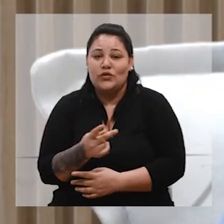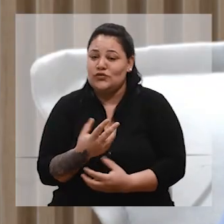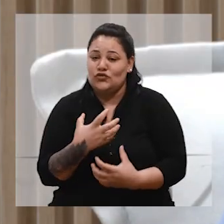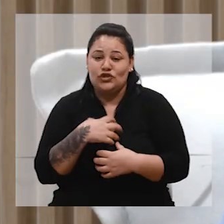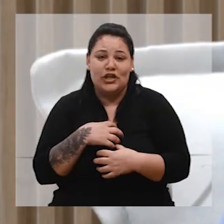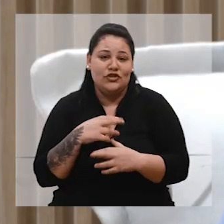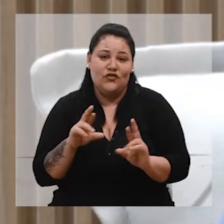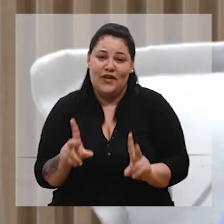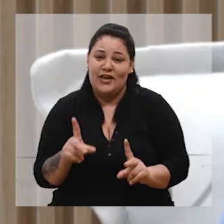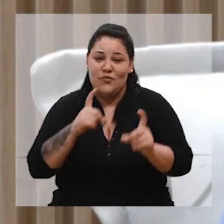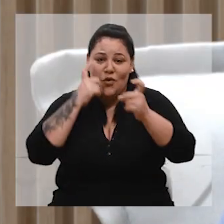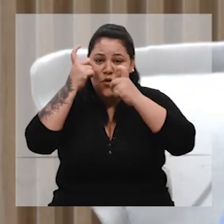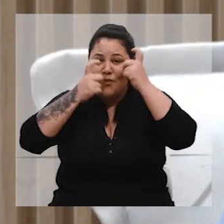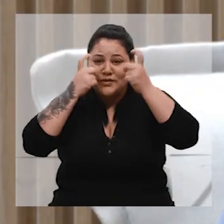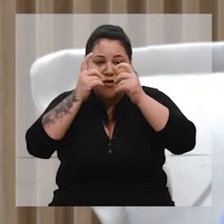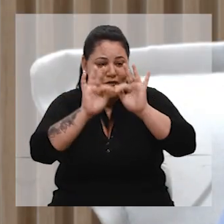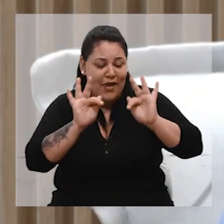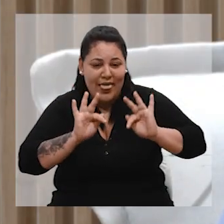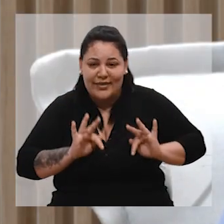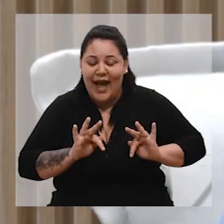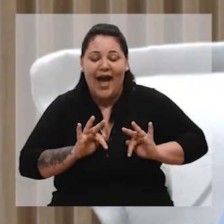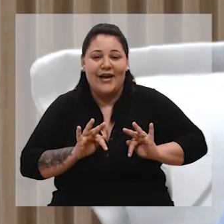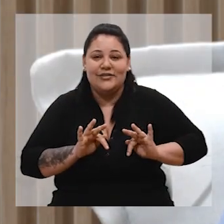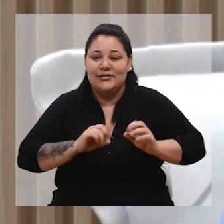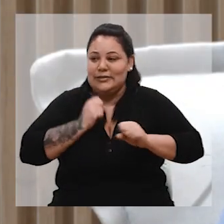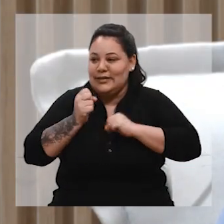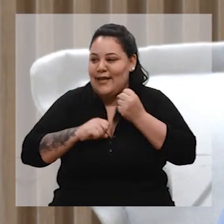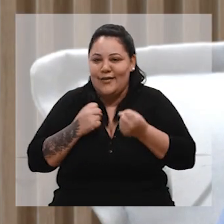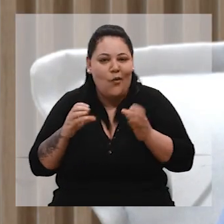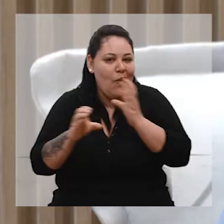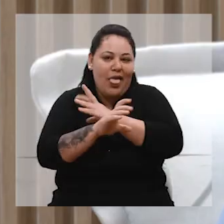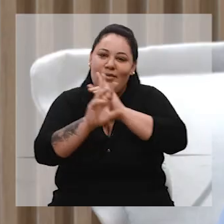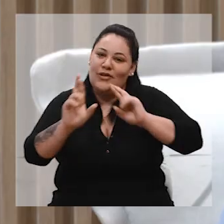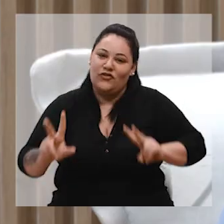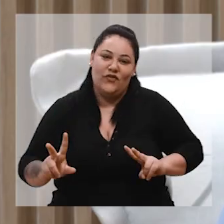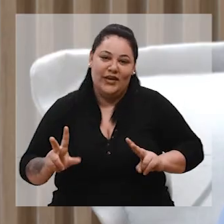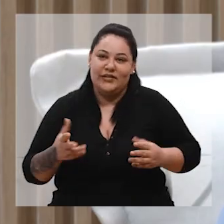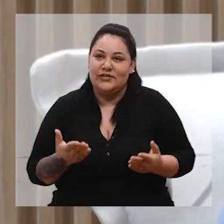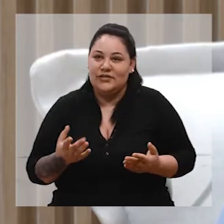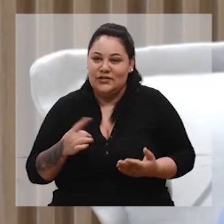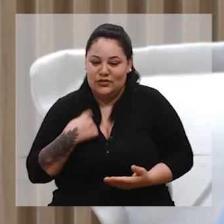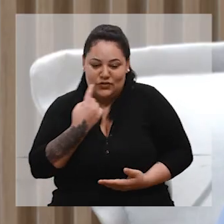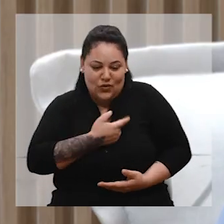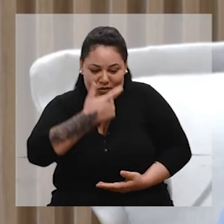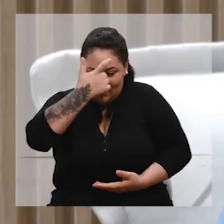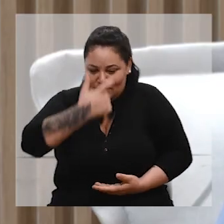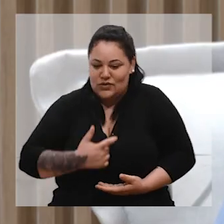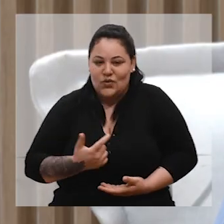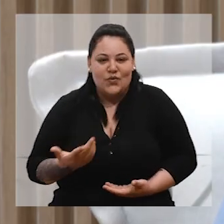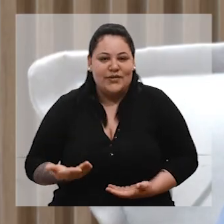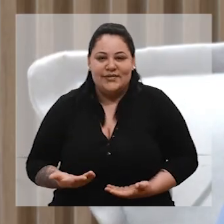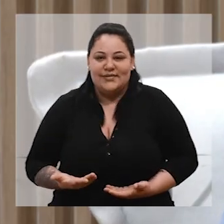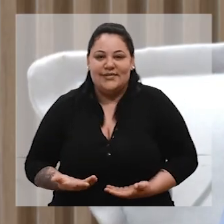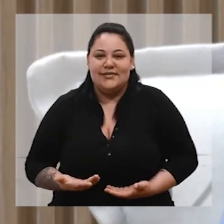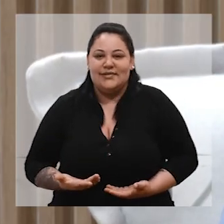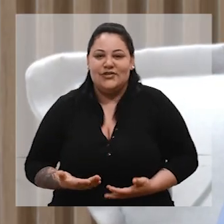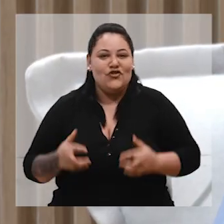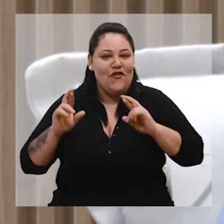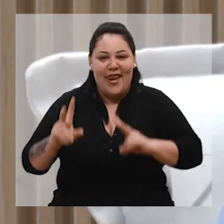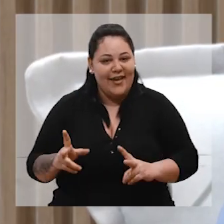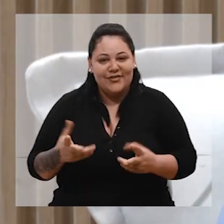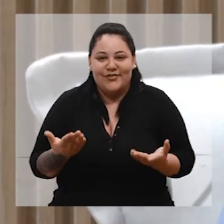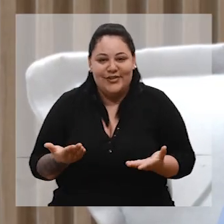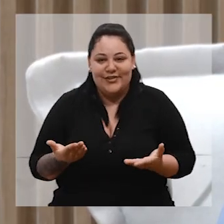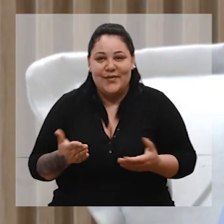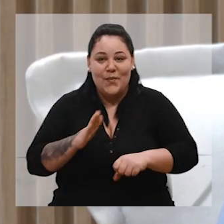vivia preocupações, alegrias, ansiedades distintas. Então, nós somos seres